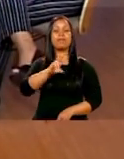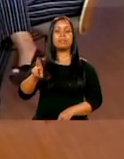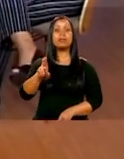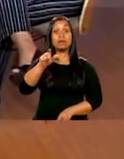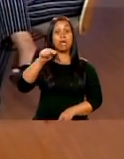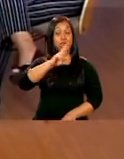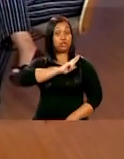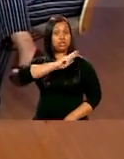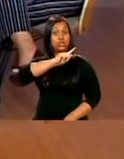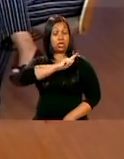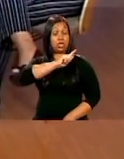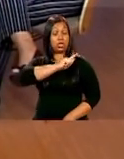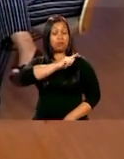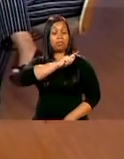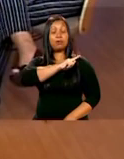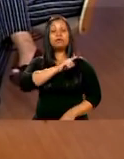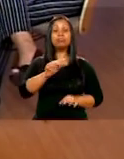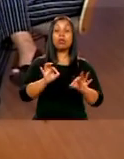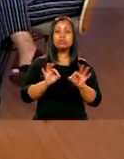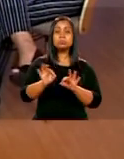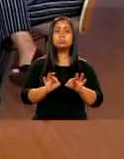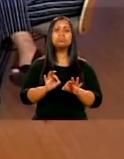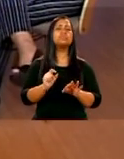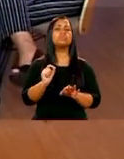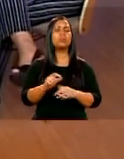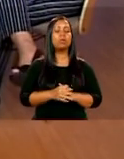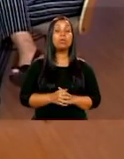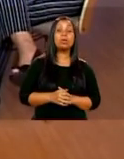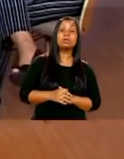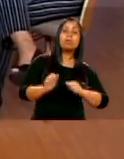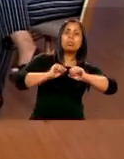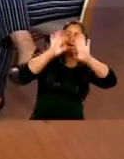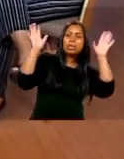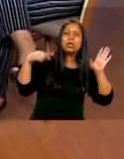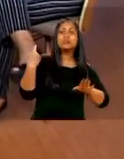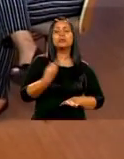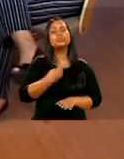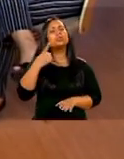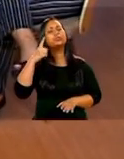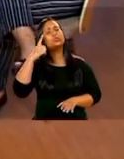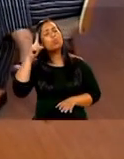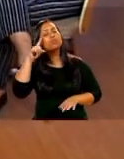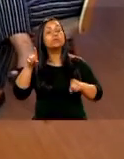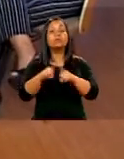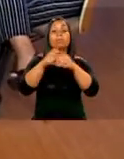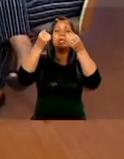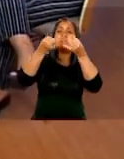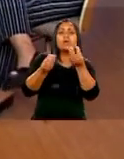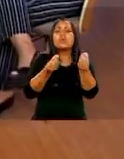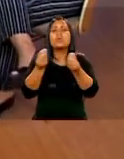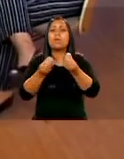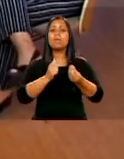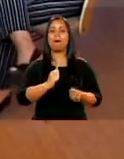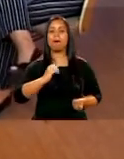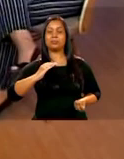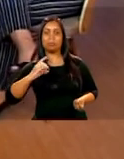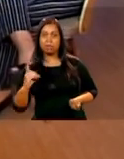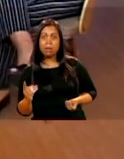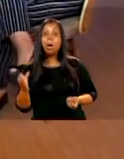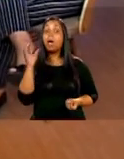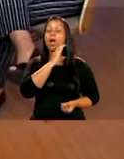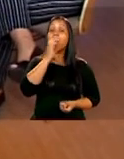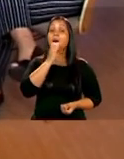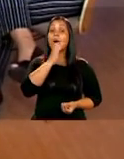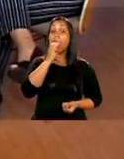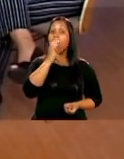Éder Jacob de Souza, que é o gerente administrativo. Eles estão esclarecendo aqui as nossas dúvidas e contando para a gente como que funciona a ACD.